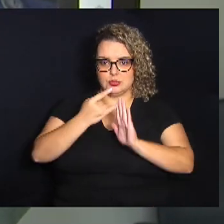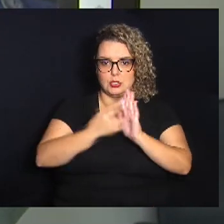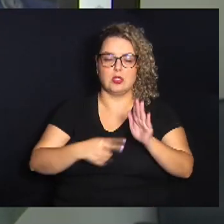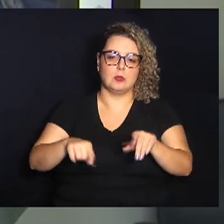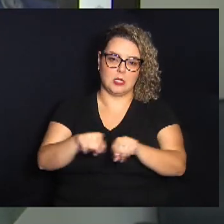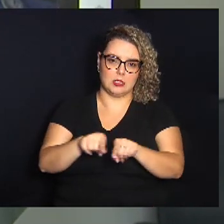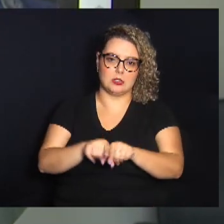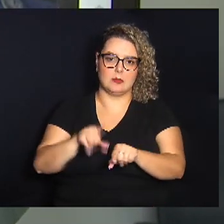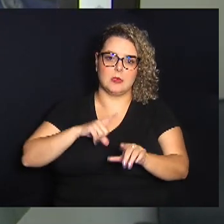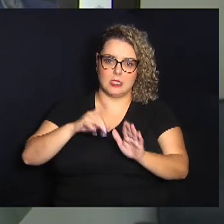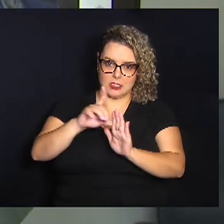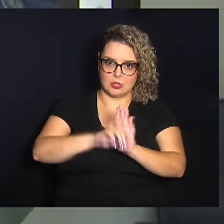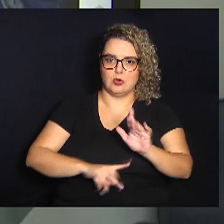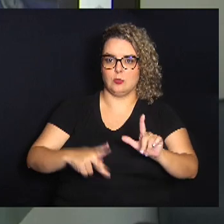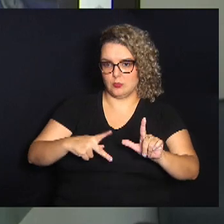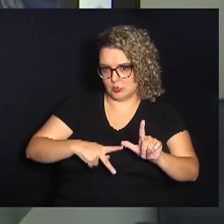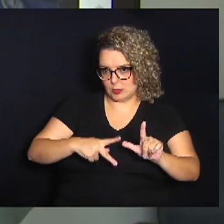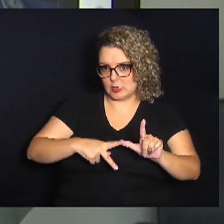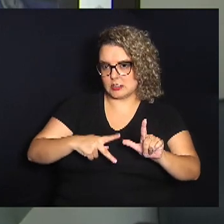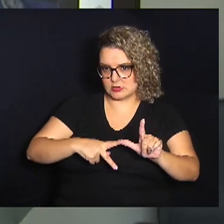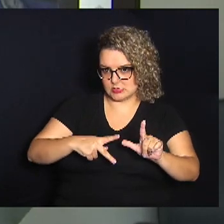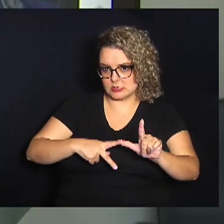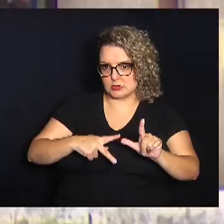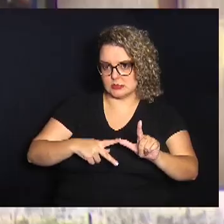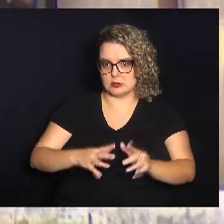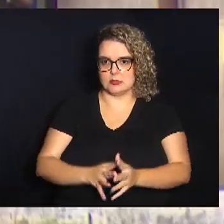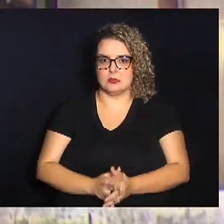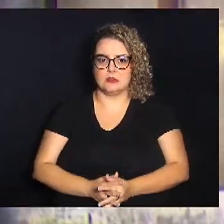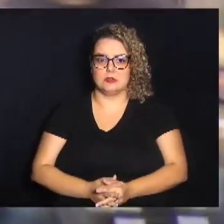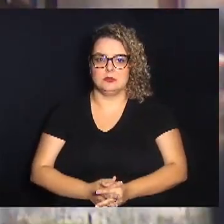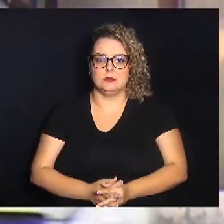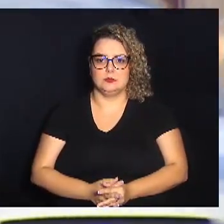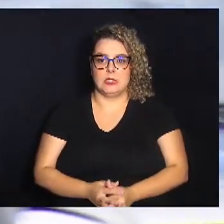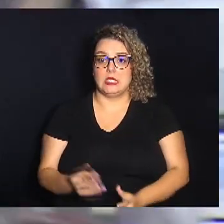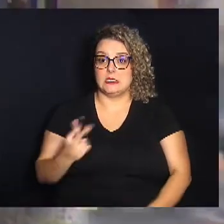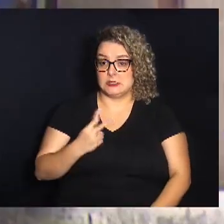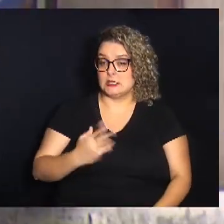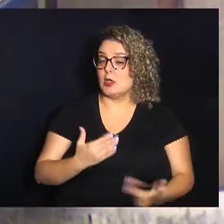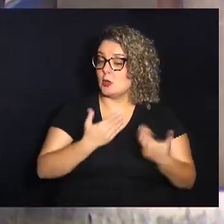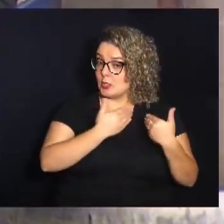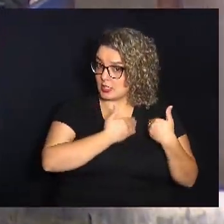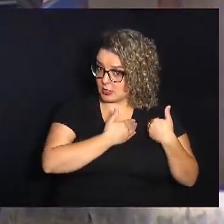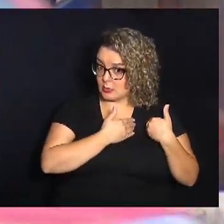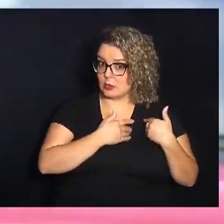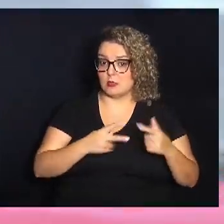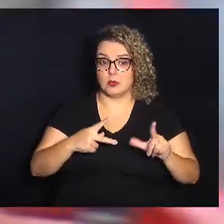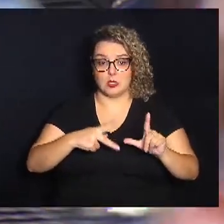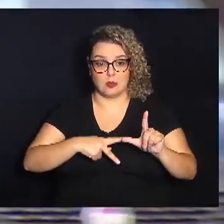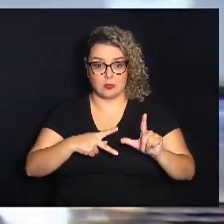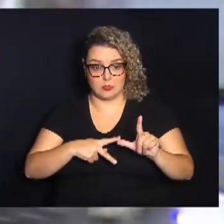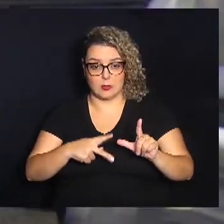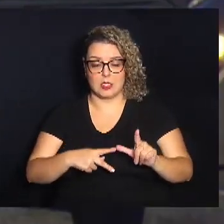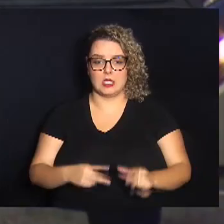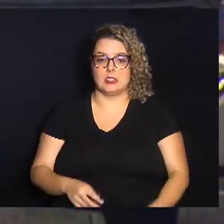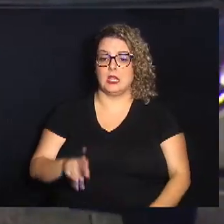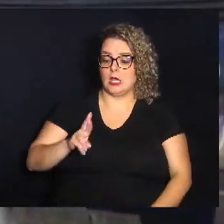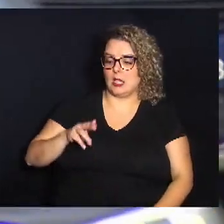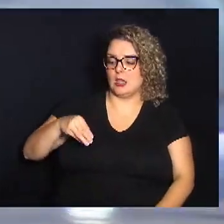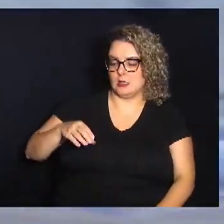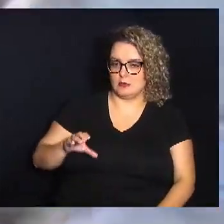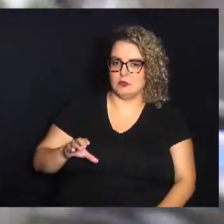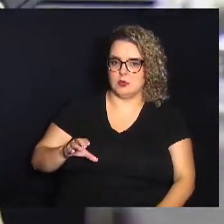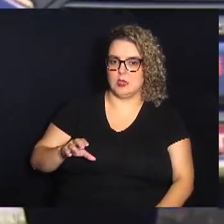também têm direito ao passe livre. Segundo a responsável pelo passe escolar na RMC, a